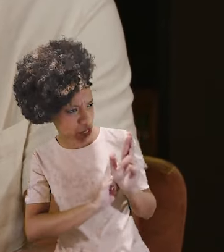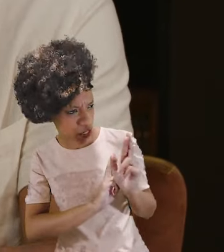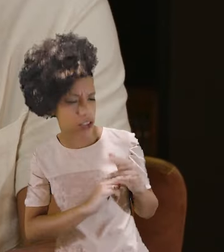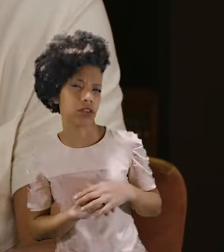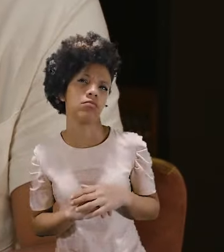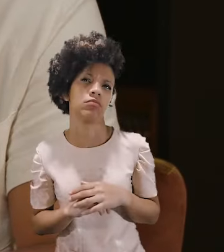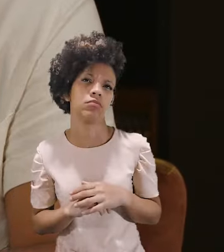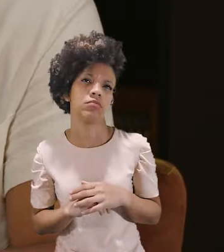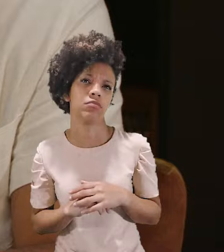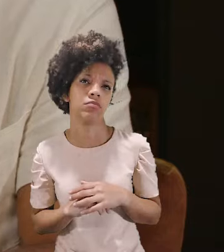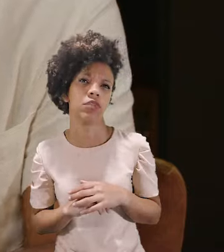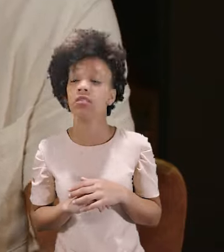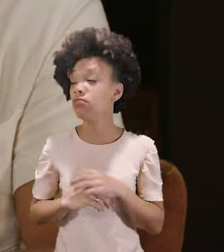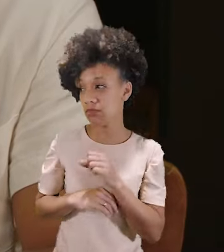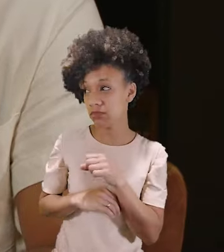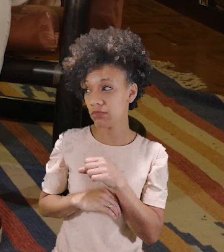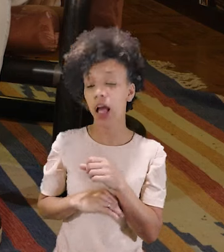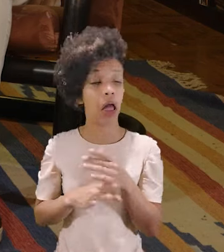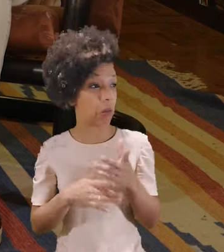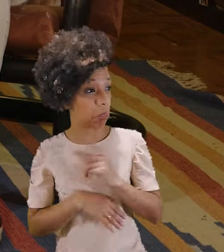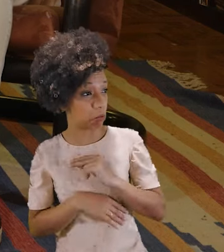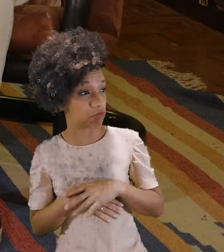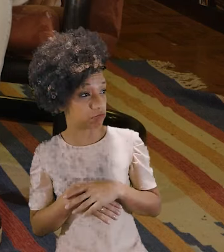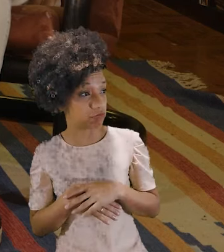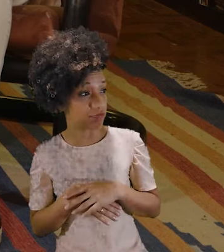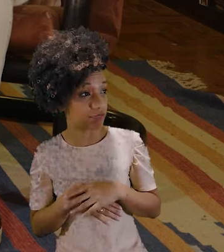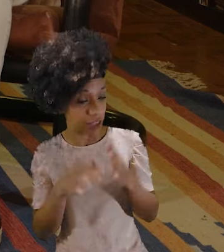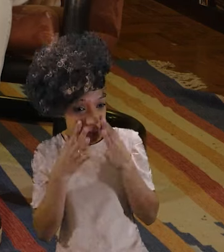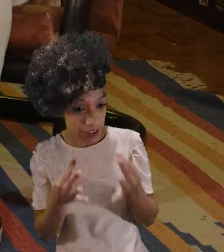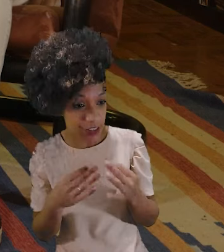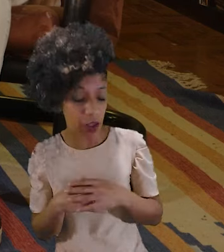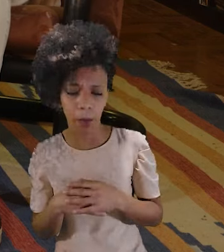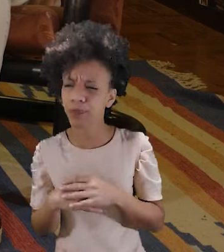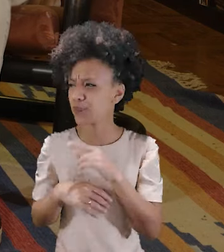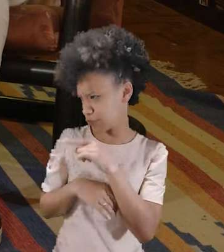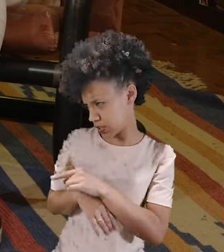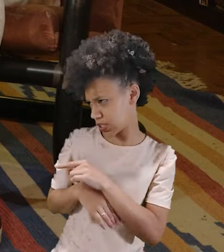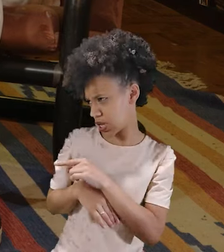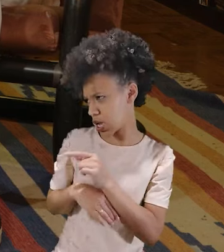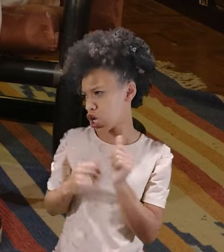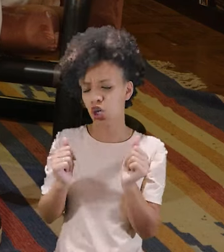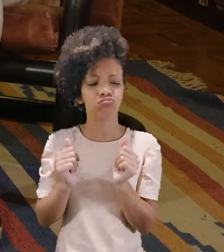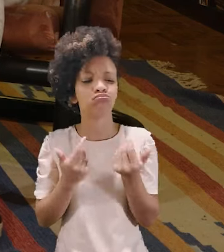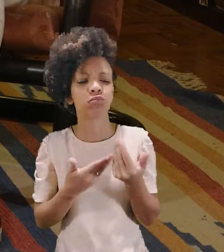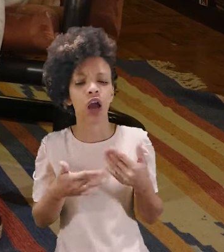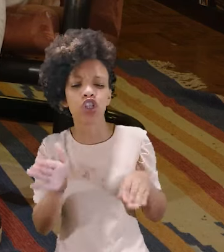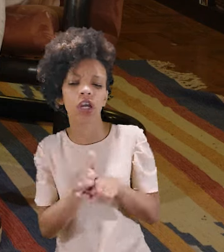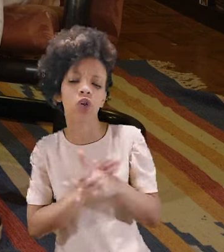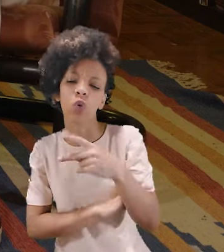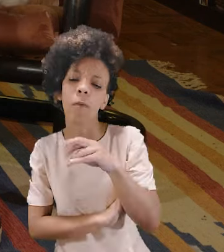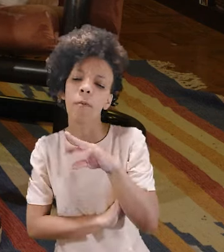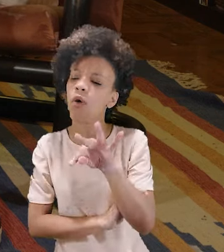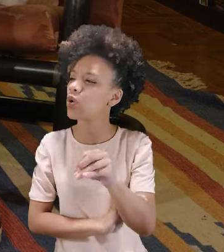esperançazinha de que é exatamente Caramba que doido você é e curtos assim como é que você pode